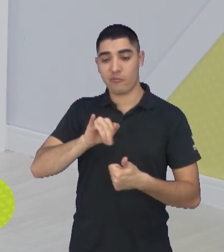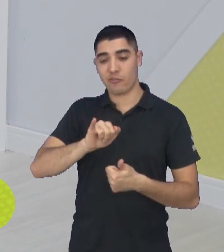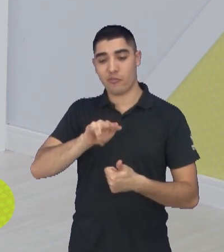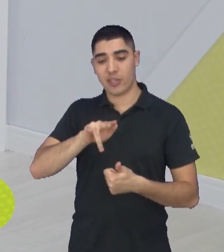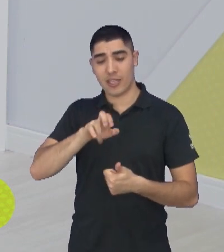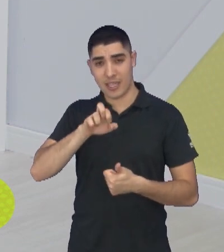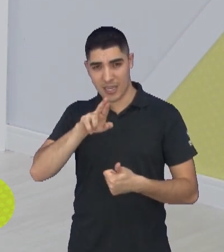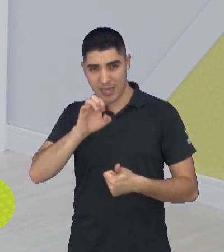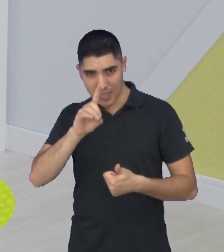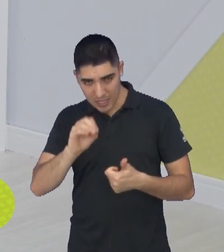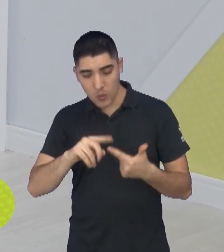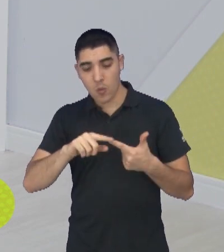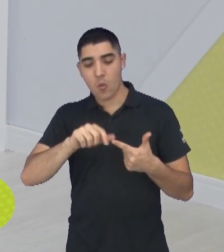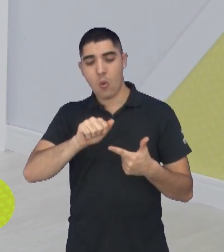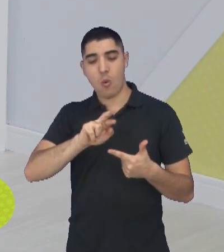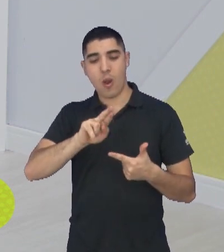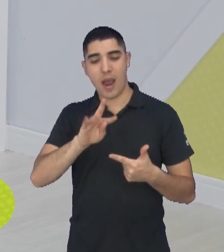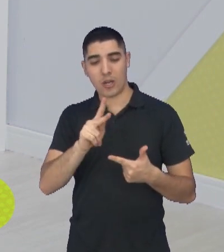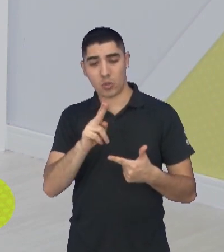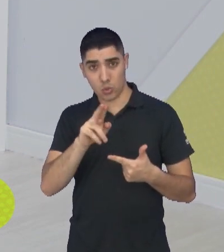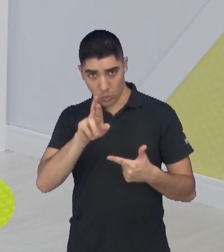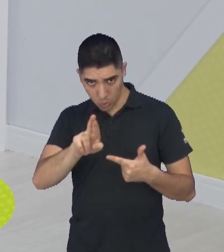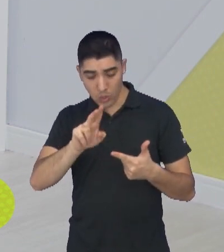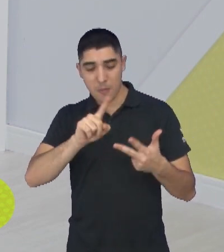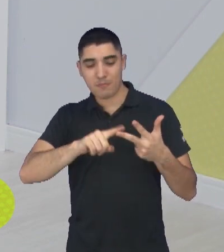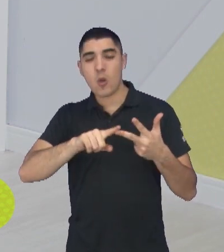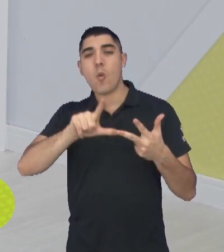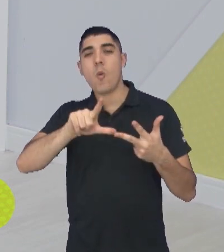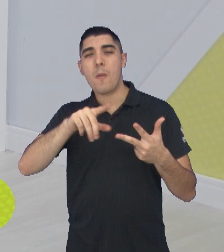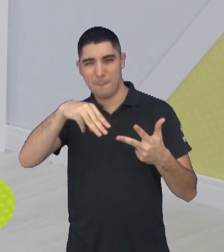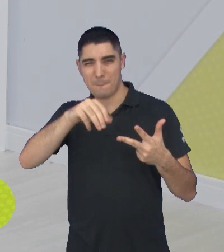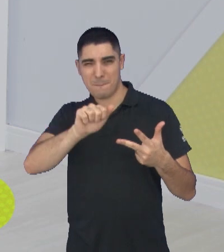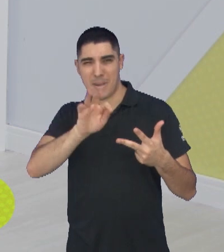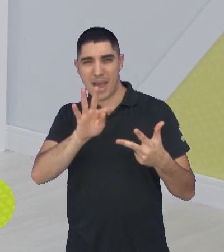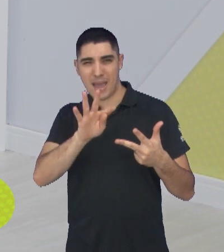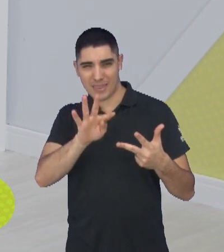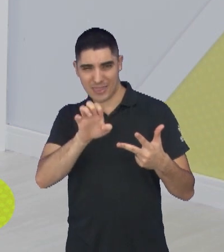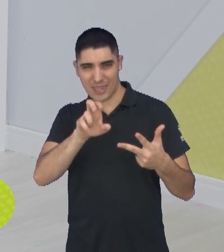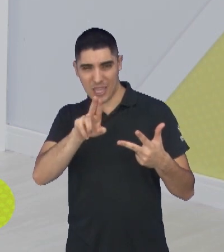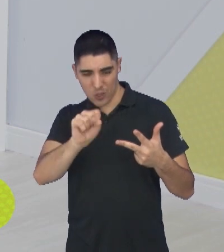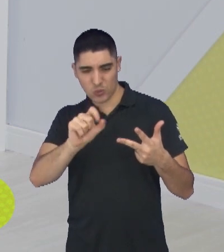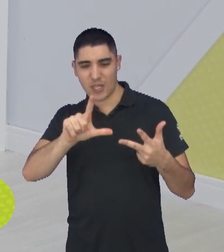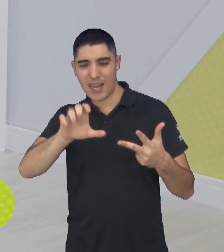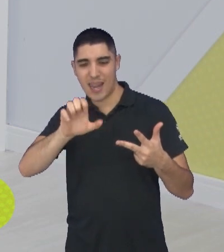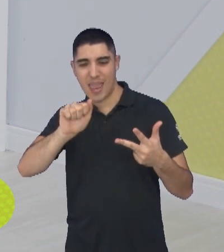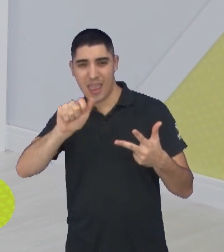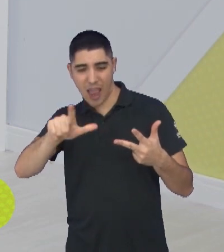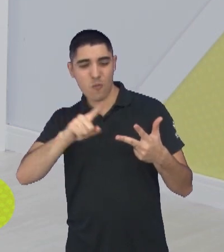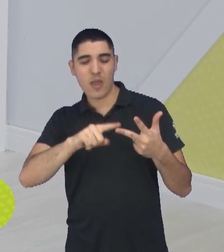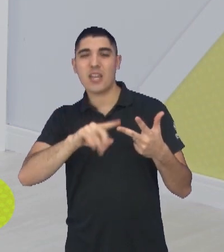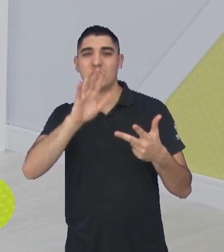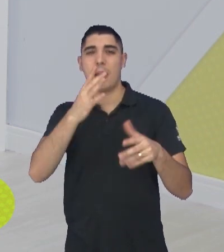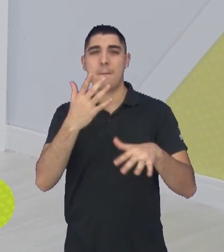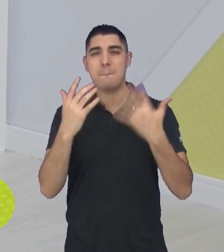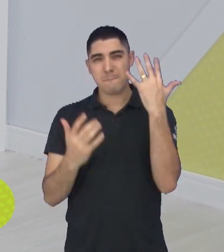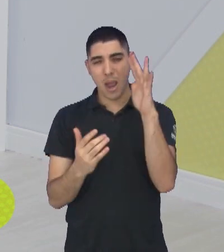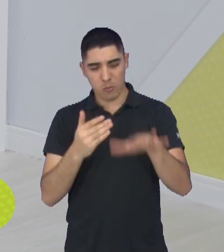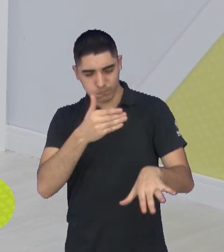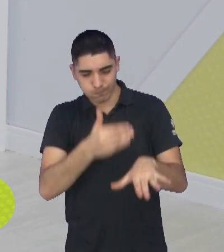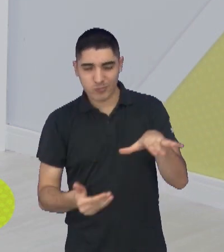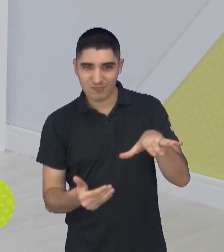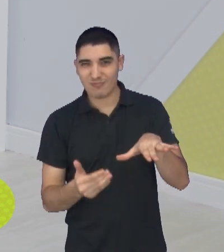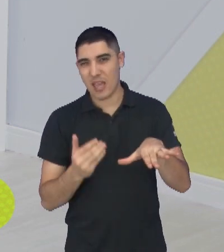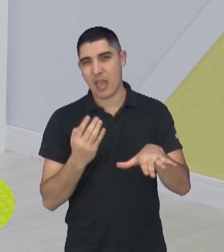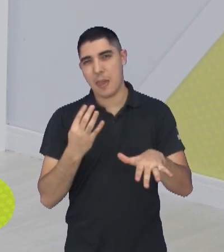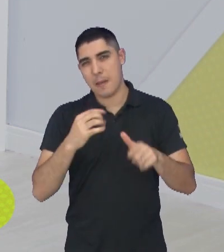é mais difícil, não tem condições, é só para o NBB, estourou o tendão aí das mãos, de uma das mãos, não vai ter condições. Mas se tiver o Figueiredo de volta,